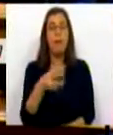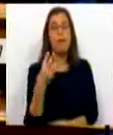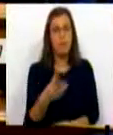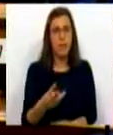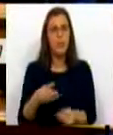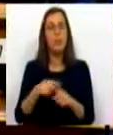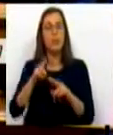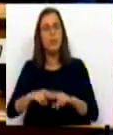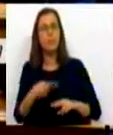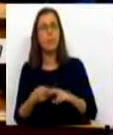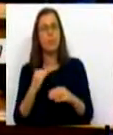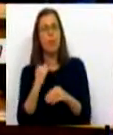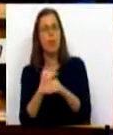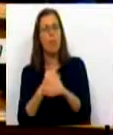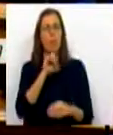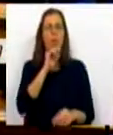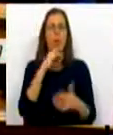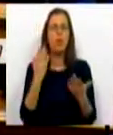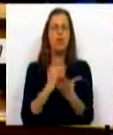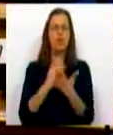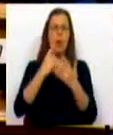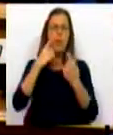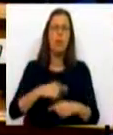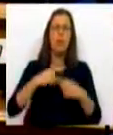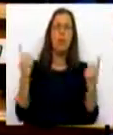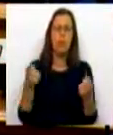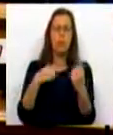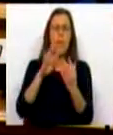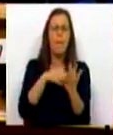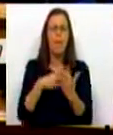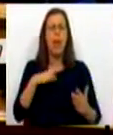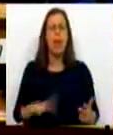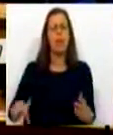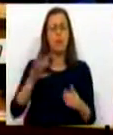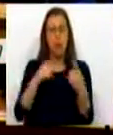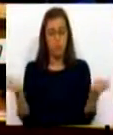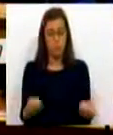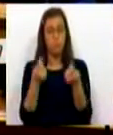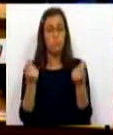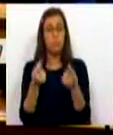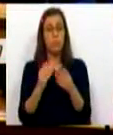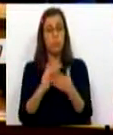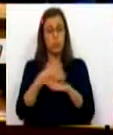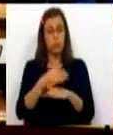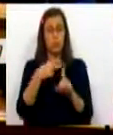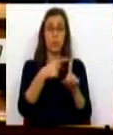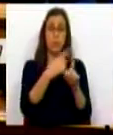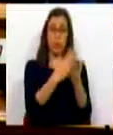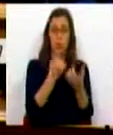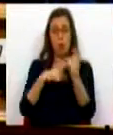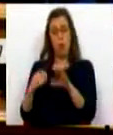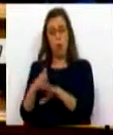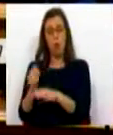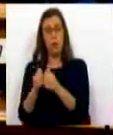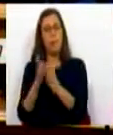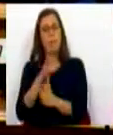idade, o reforço da igualdade de oportunidades na escola pública com o Plano Nacional para a Promoção do Sucesso Escolar ou o acesso de